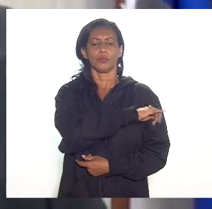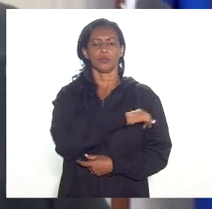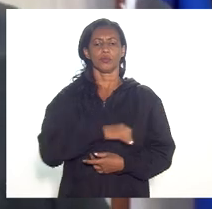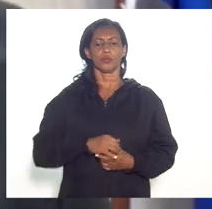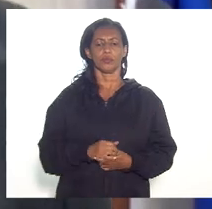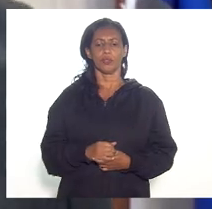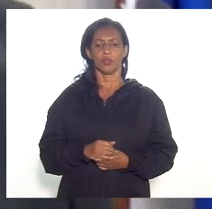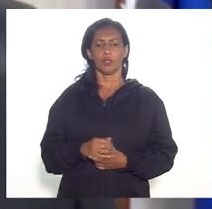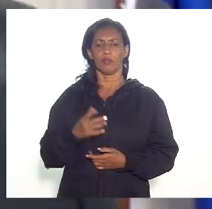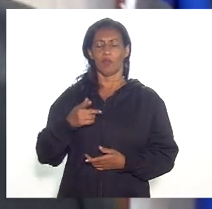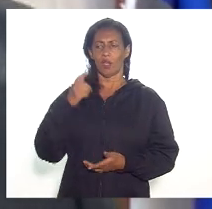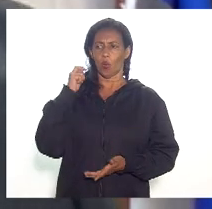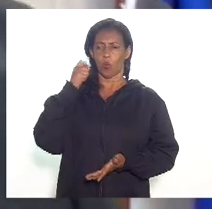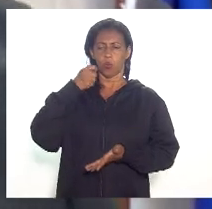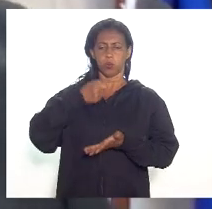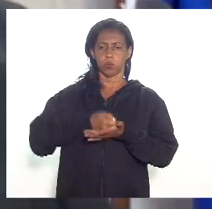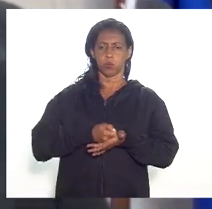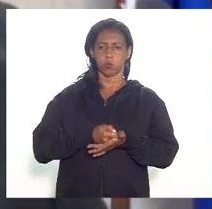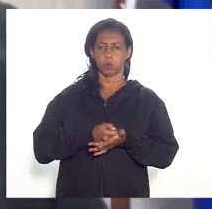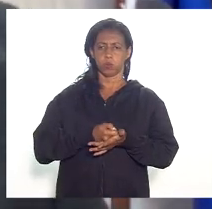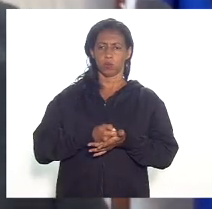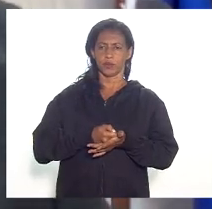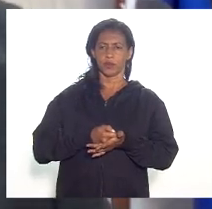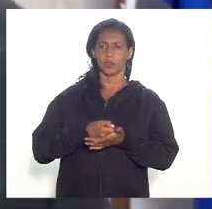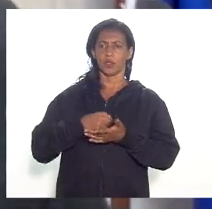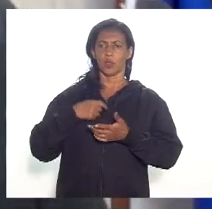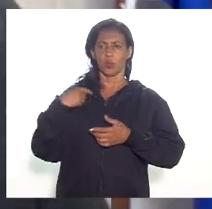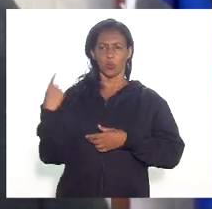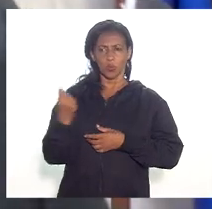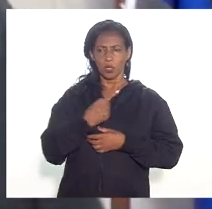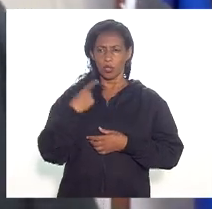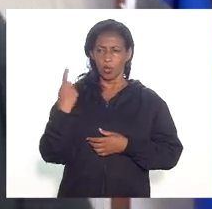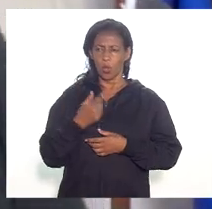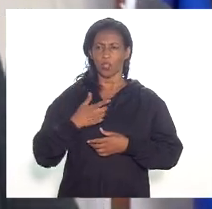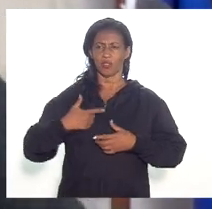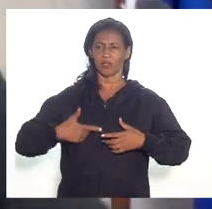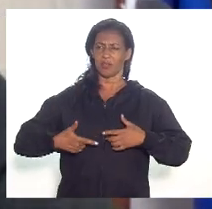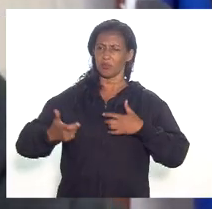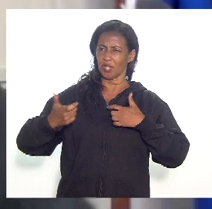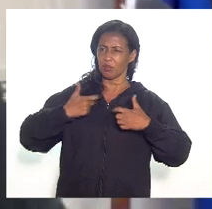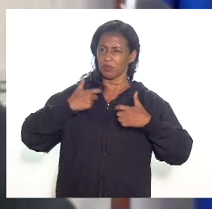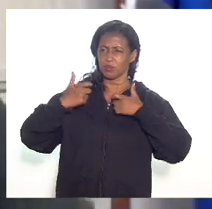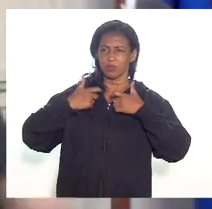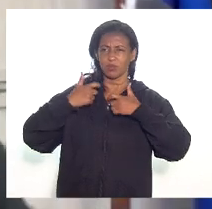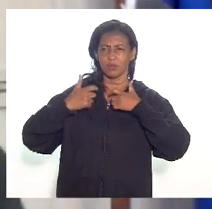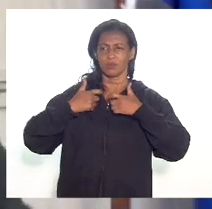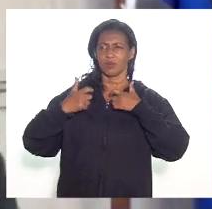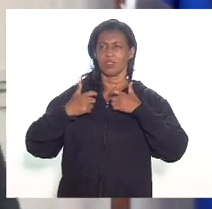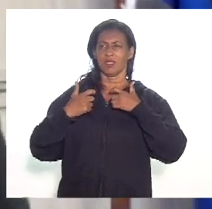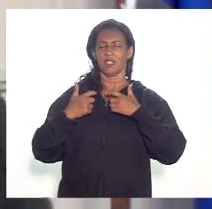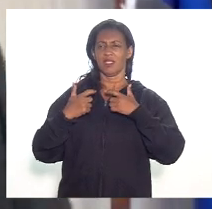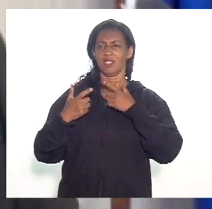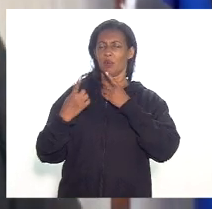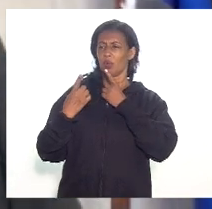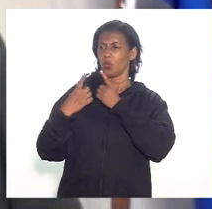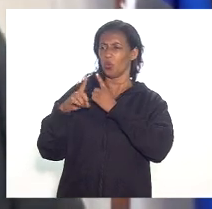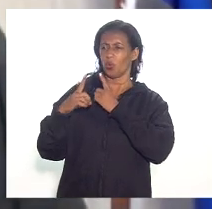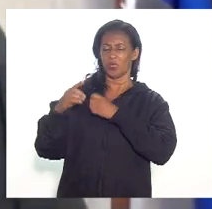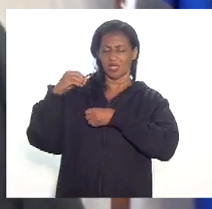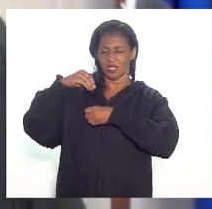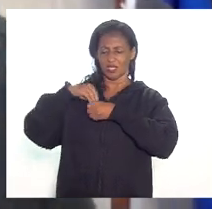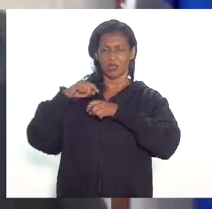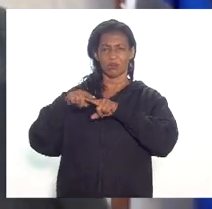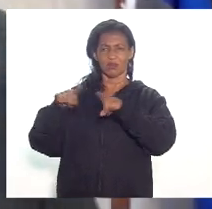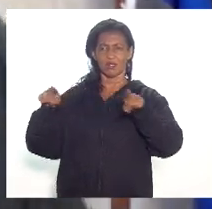oficializar aquilo que a gente já vem brigando há tanto tempo que é uma profunda doutrinação dentro de sala de aula